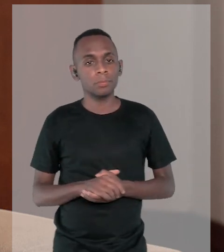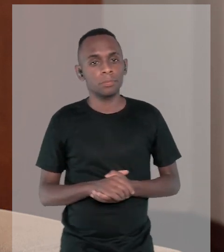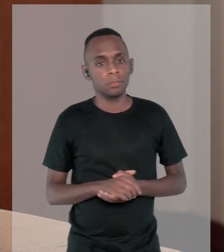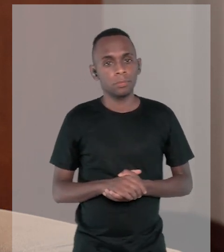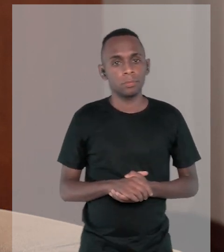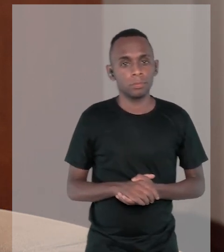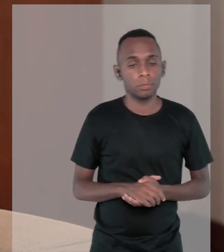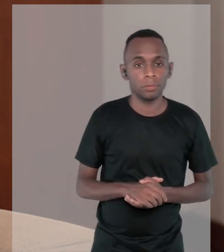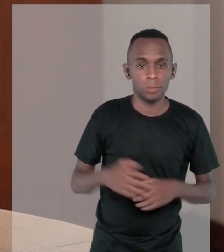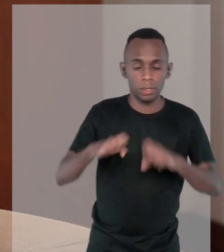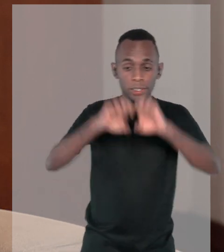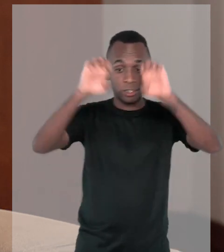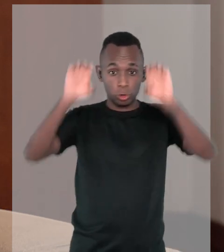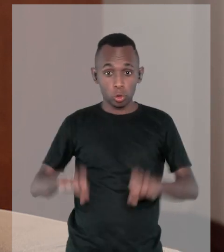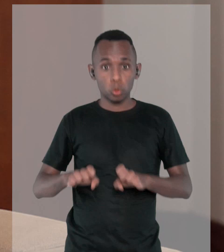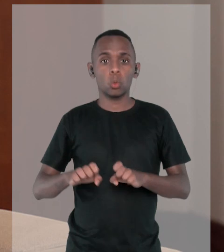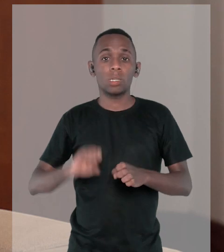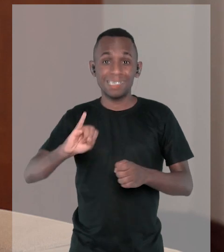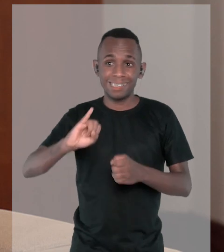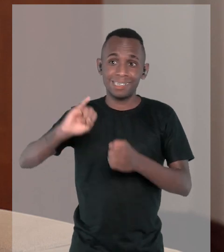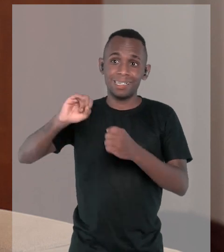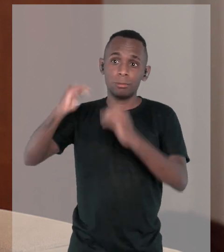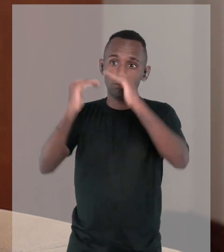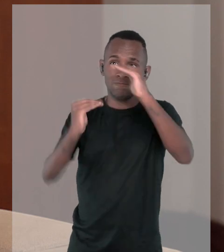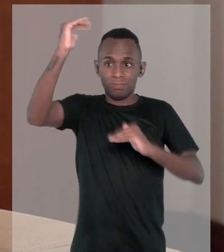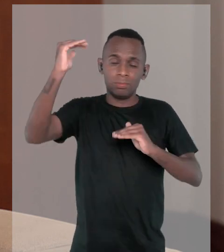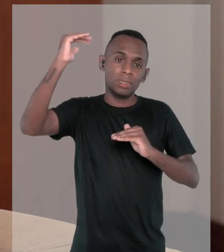conversa. Estruturas onde um pisa na cabeça do outro,